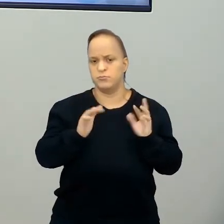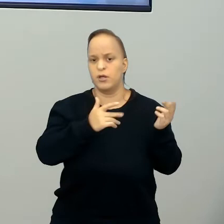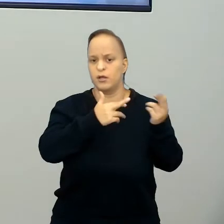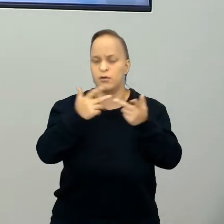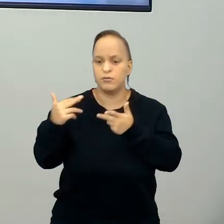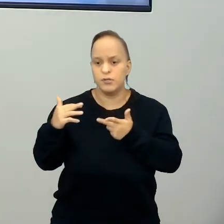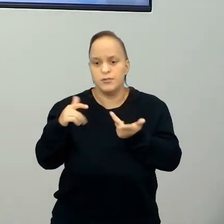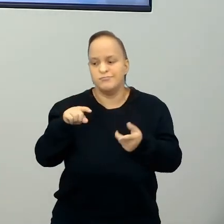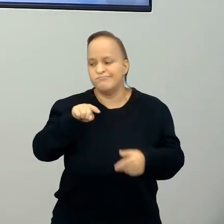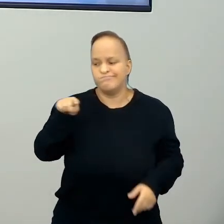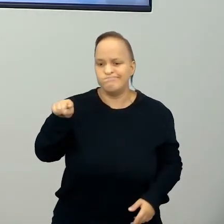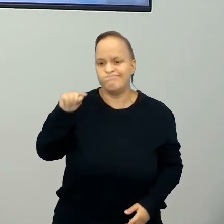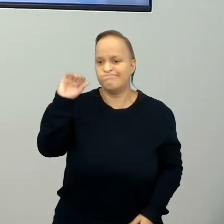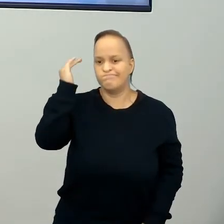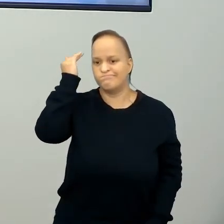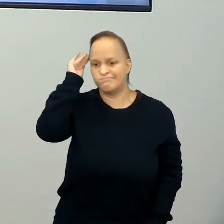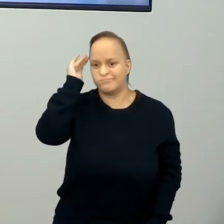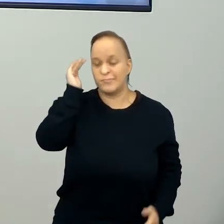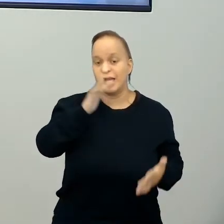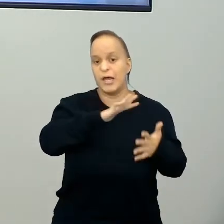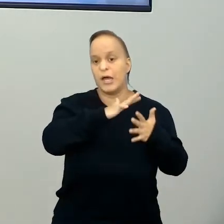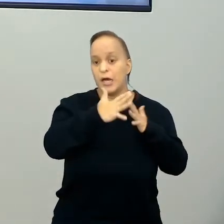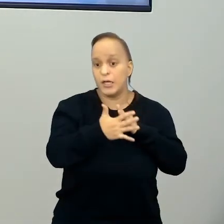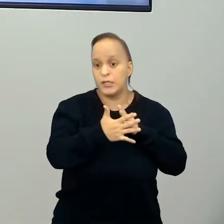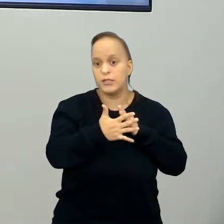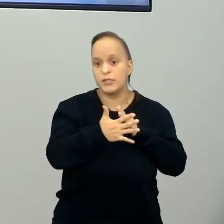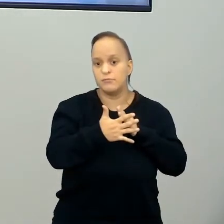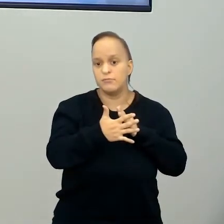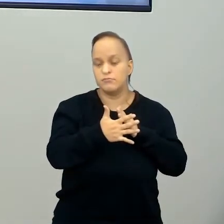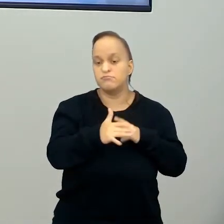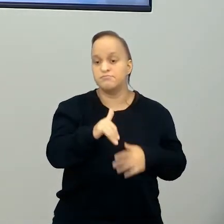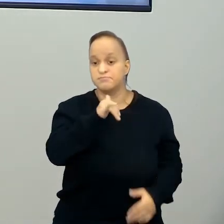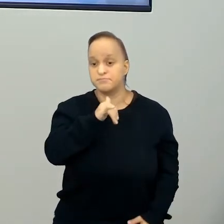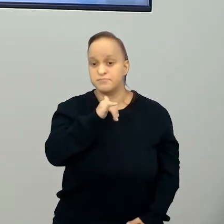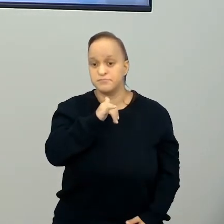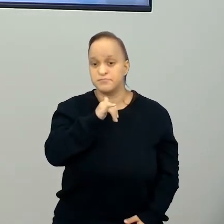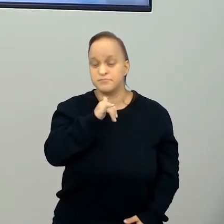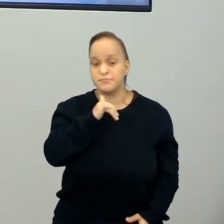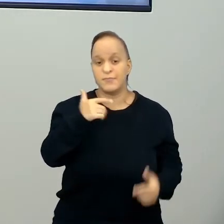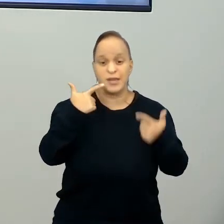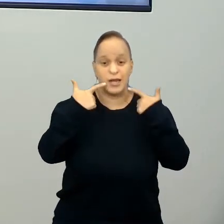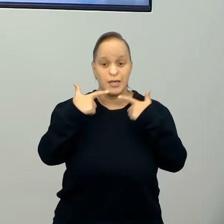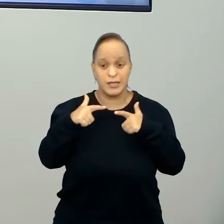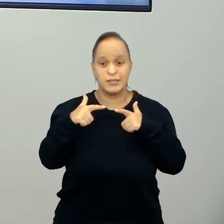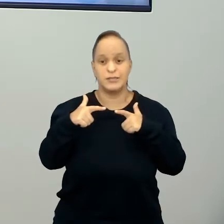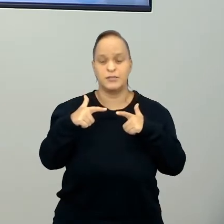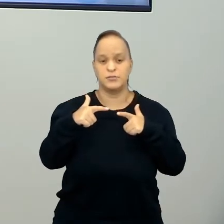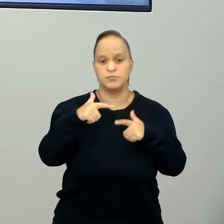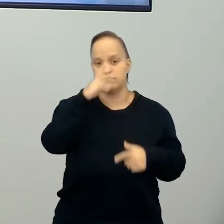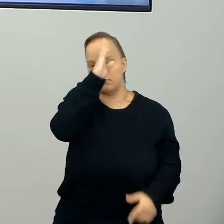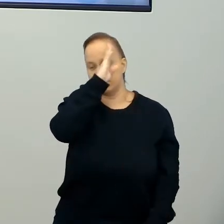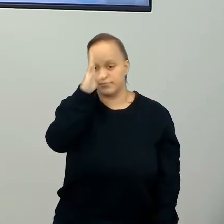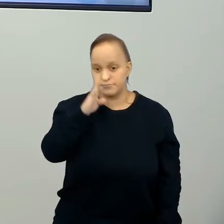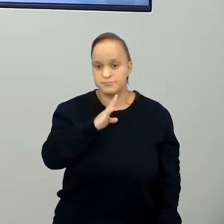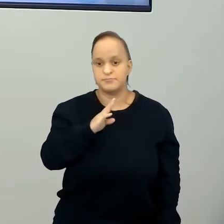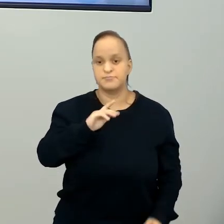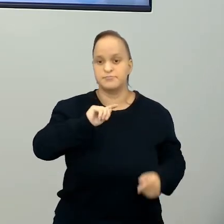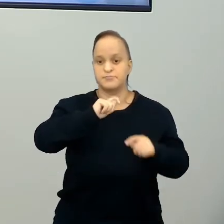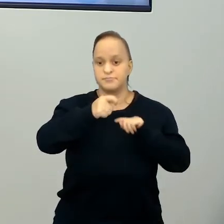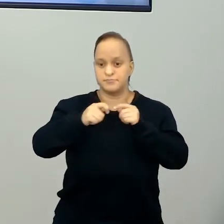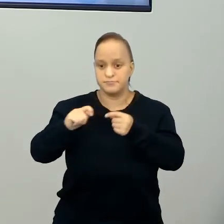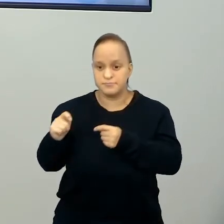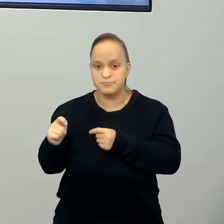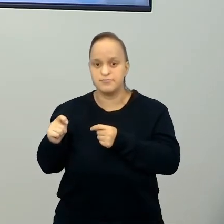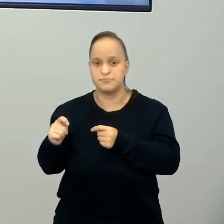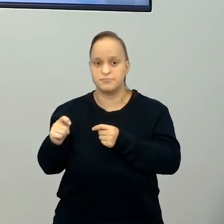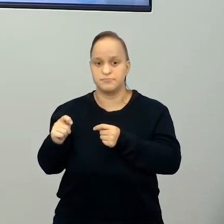não faria sentido, né? A própria Libras, por exemplo, Libras é a língua brasileira, a linguagem brasileira de sinais. Nos Estados Unidos é